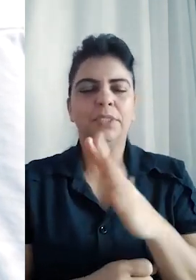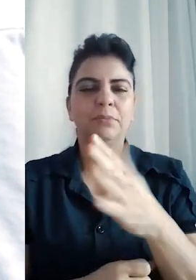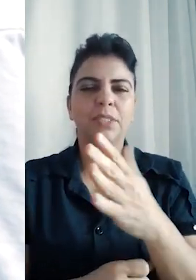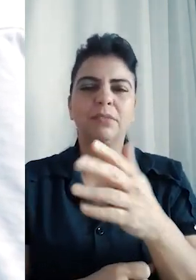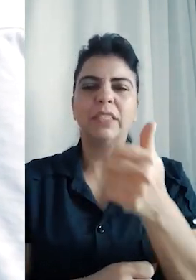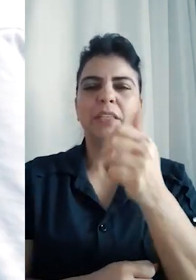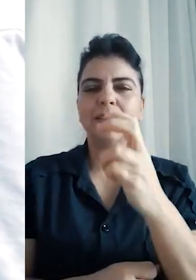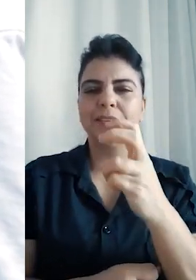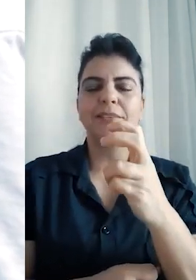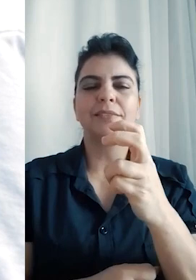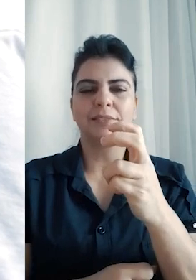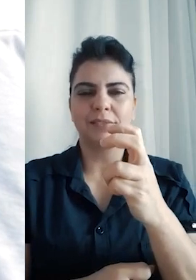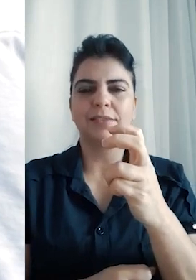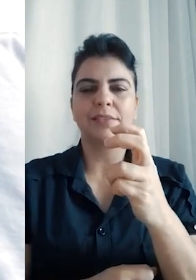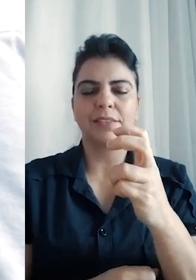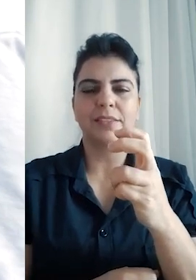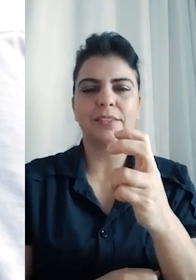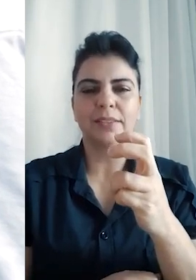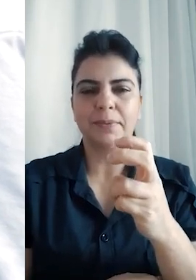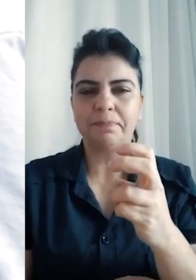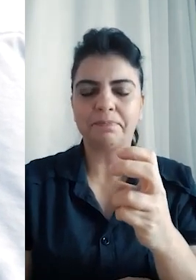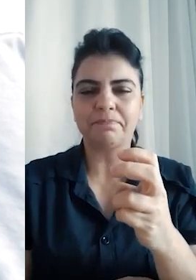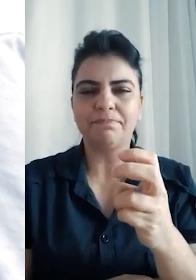veio aproximadamente 15